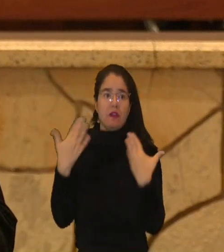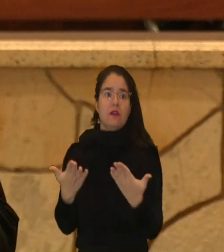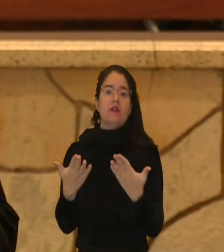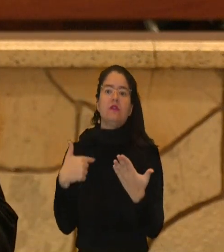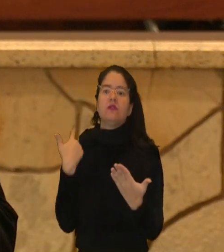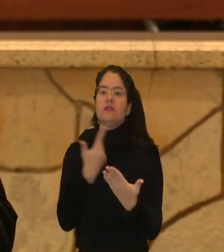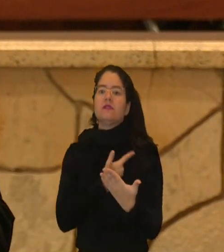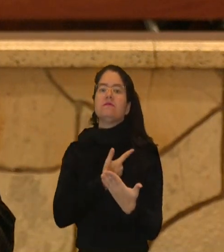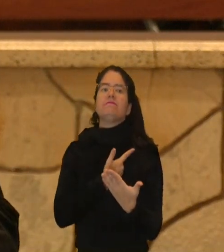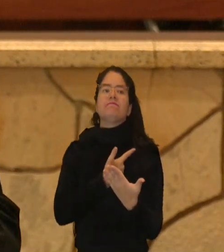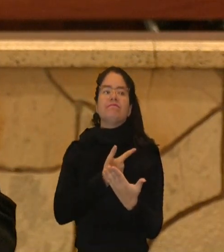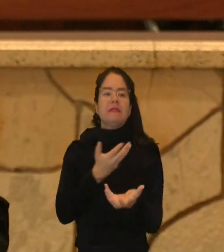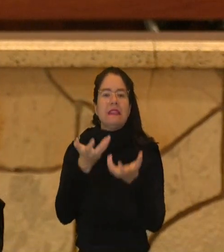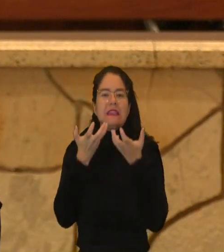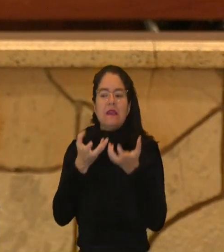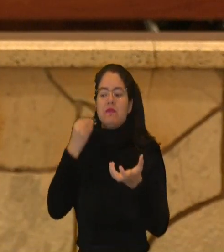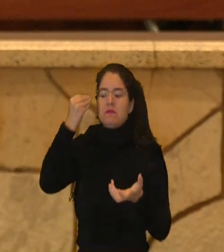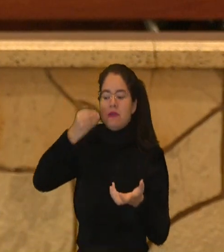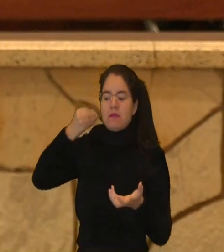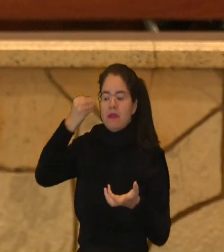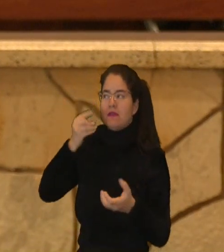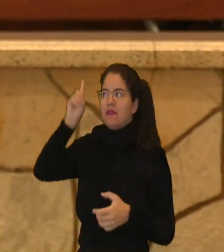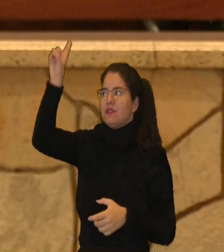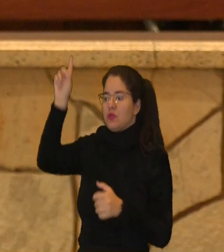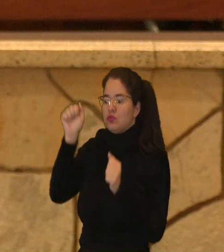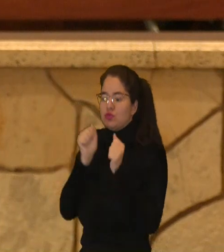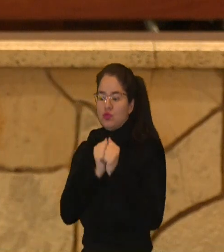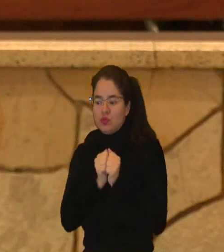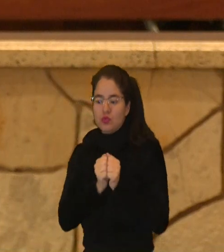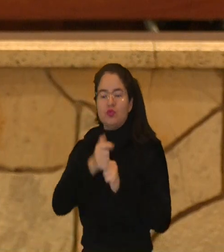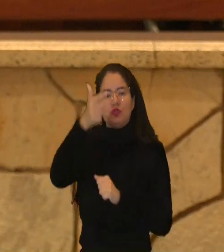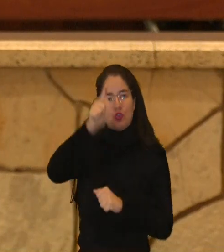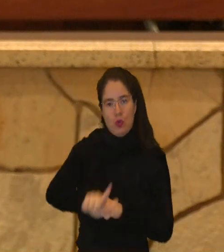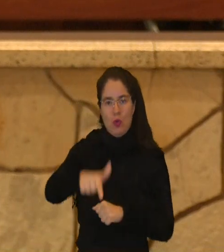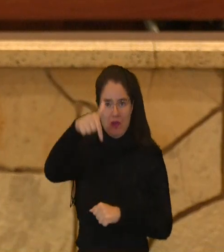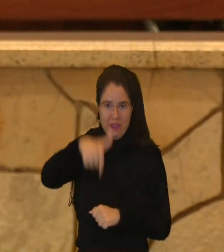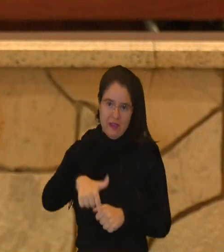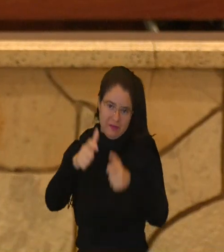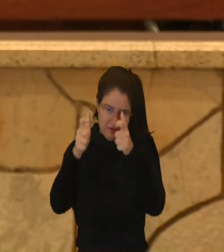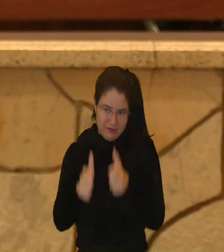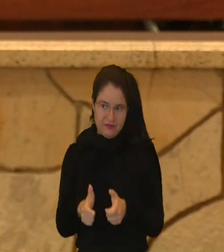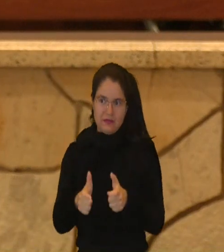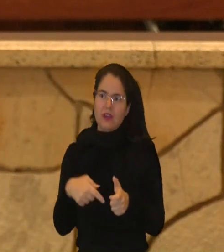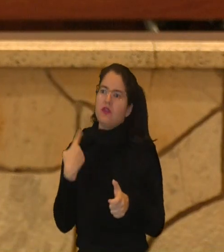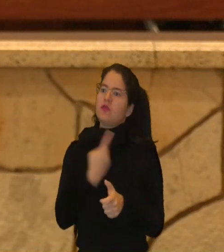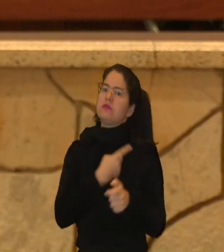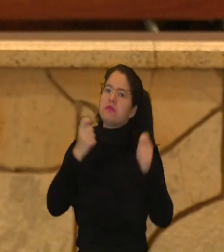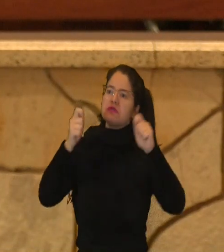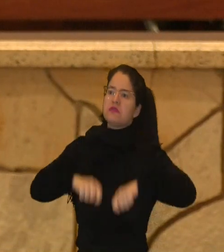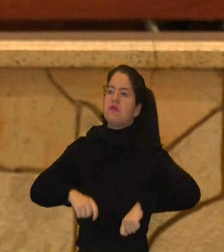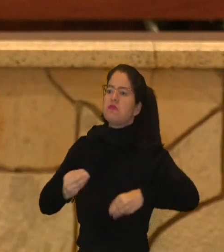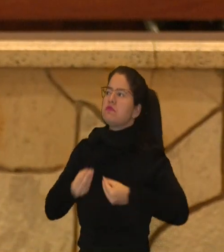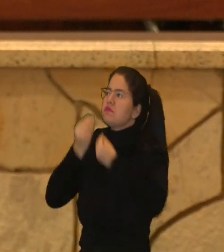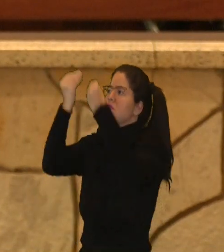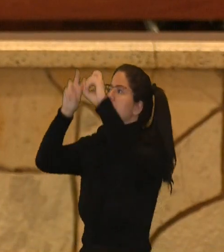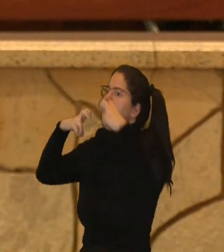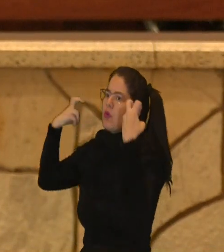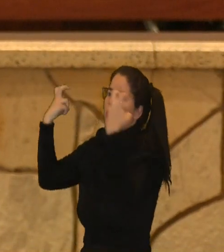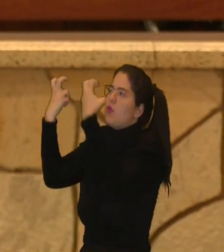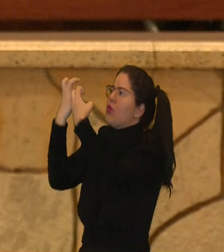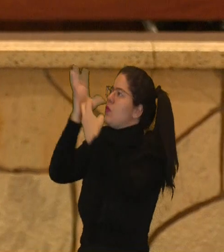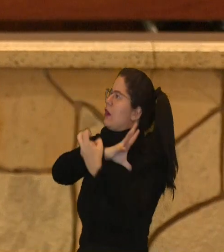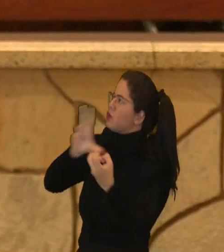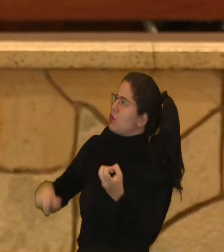que estamos de experimentar a presença do Senhor mais uma vez neste lugar, que possamos cultuar ao Senhor, prestar culto àquele